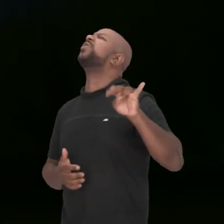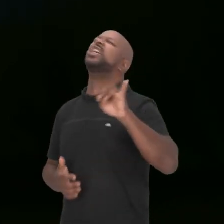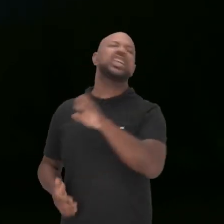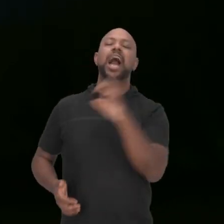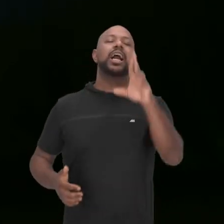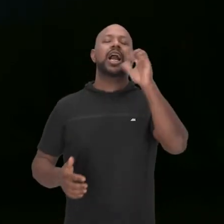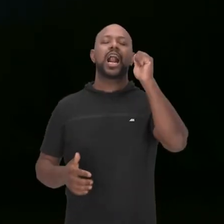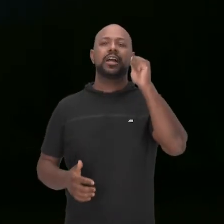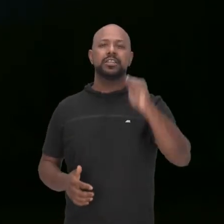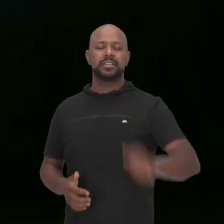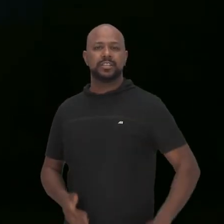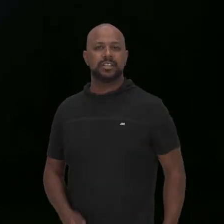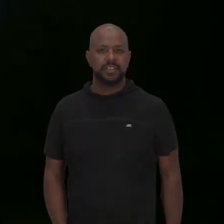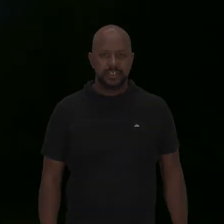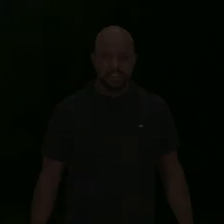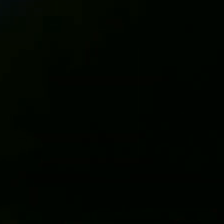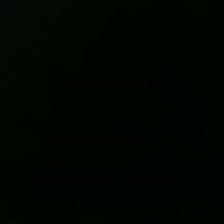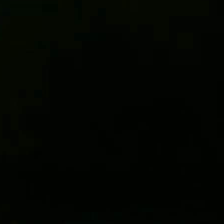Pinha!